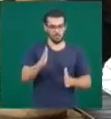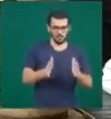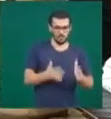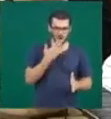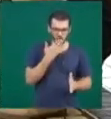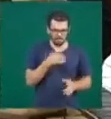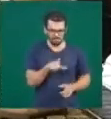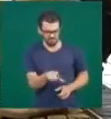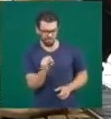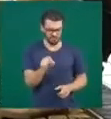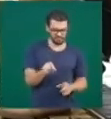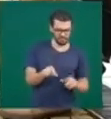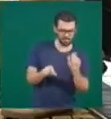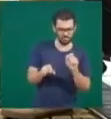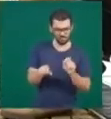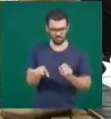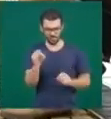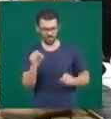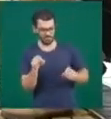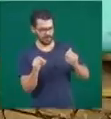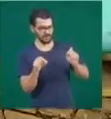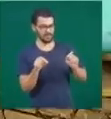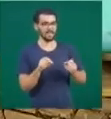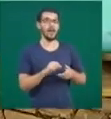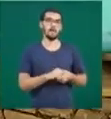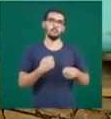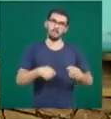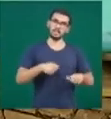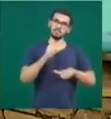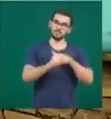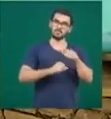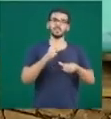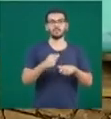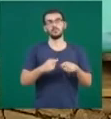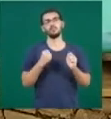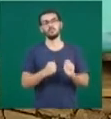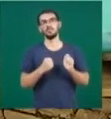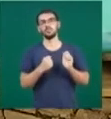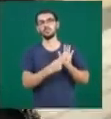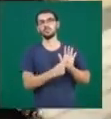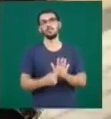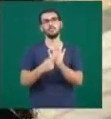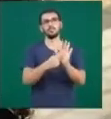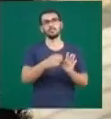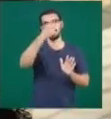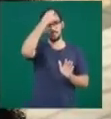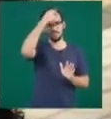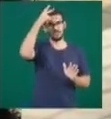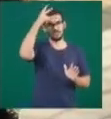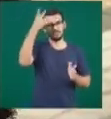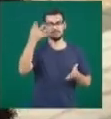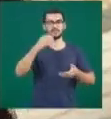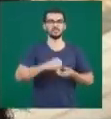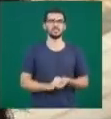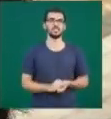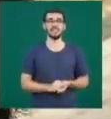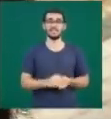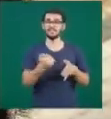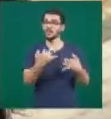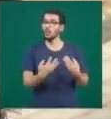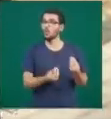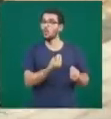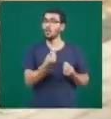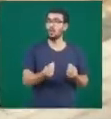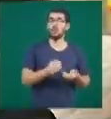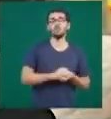que o protótipo ainda vai passar por alterações para que possa ser apresentado à prefeitura. Pedro conta como seria o uso dessa